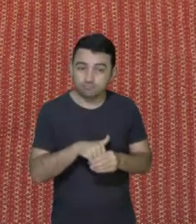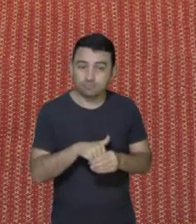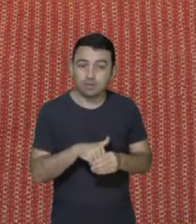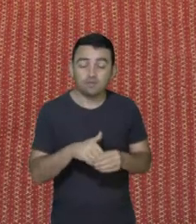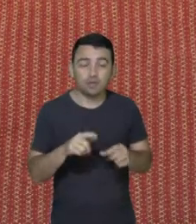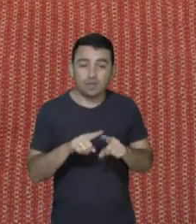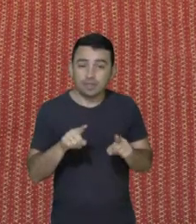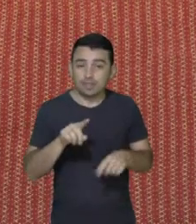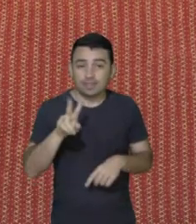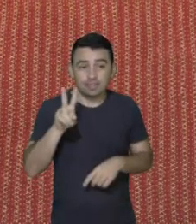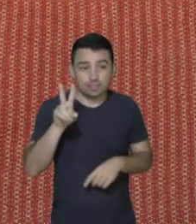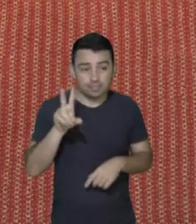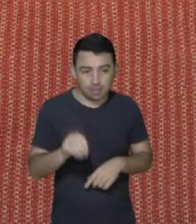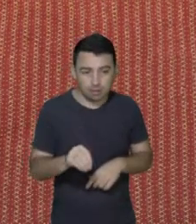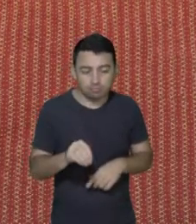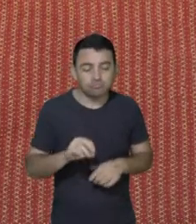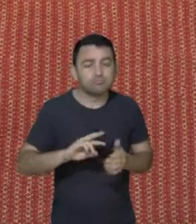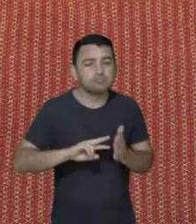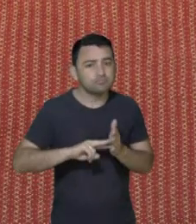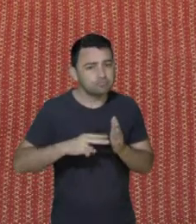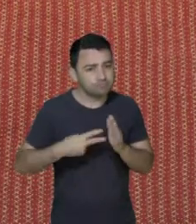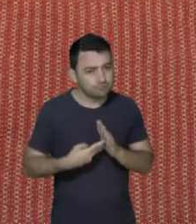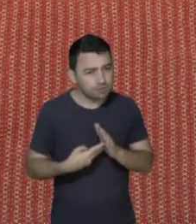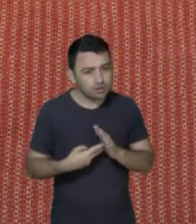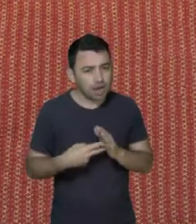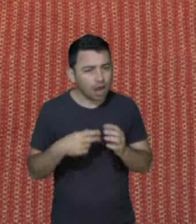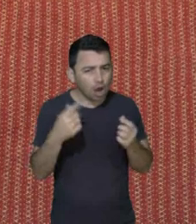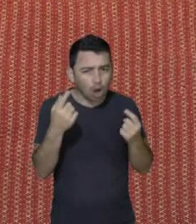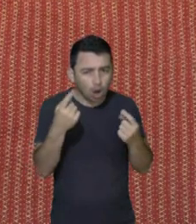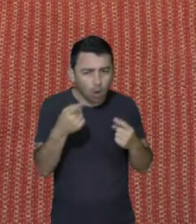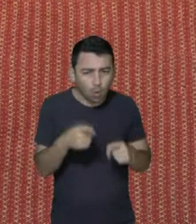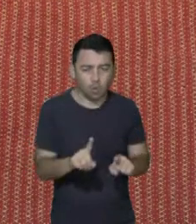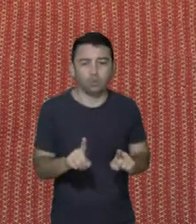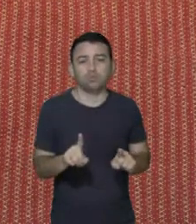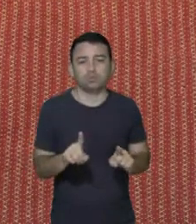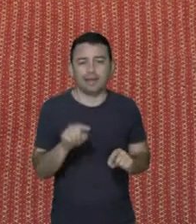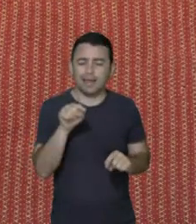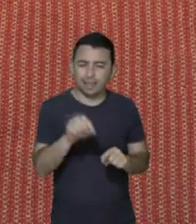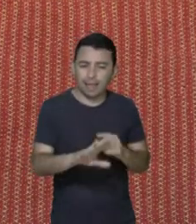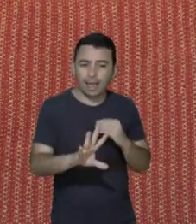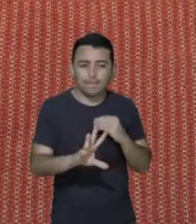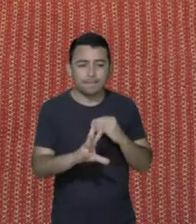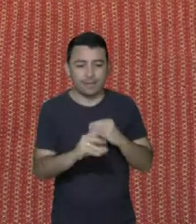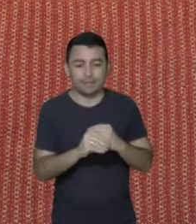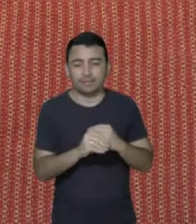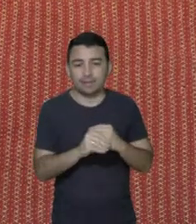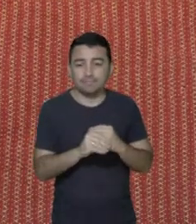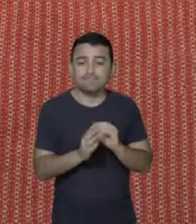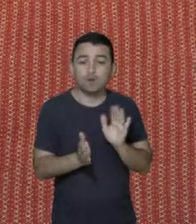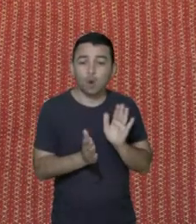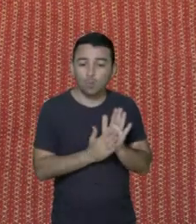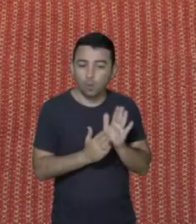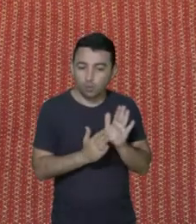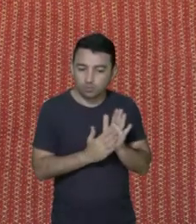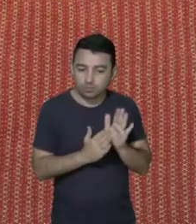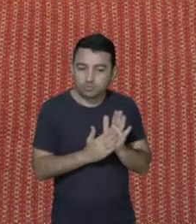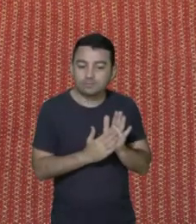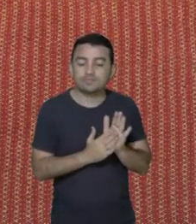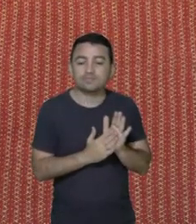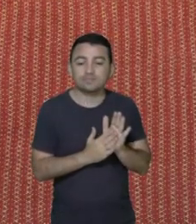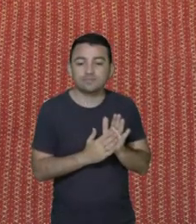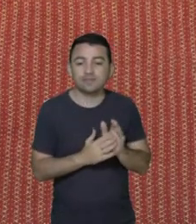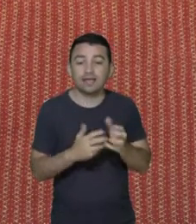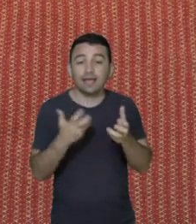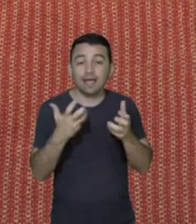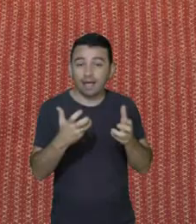não, significa votar contra a emenda que foi proposta, né? Nós queremos a